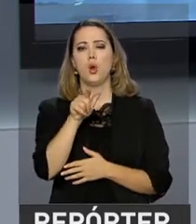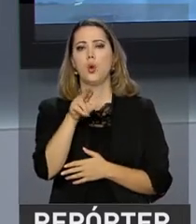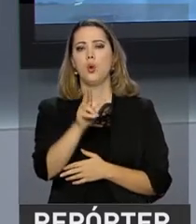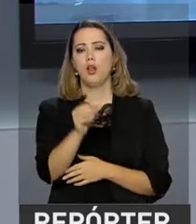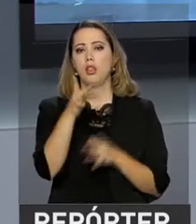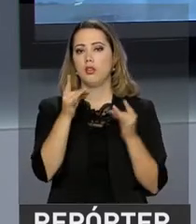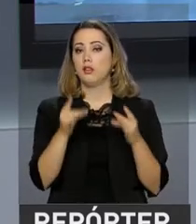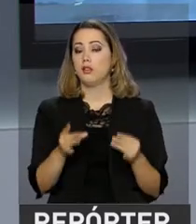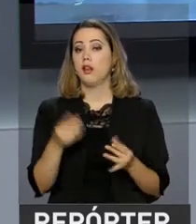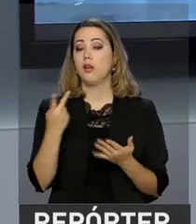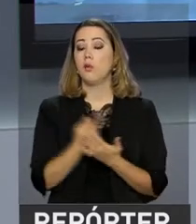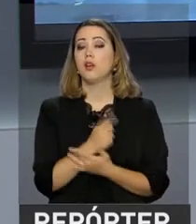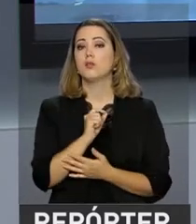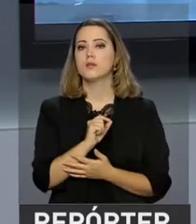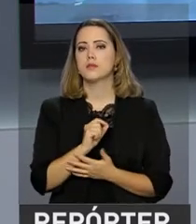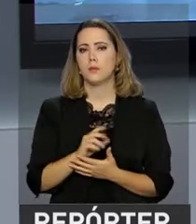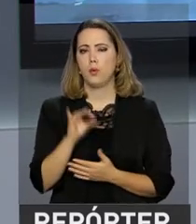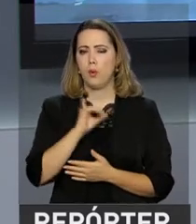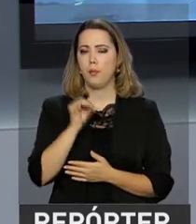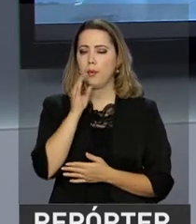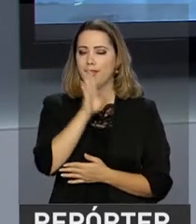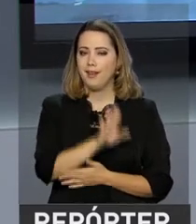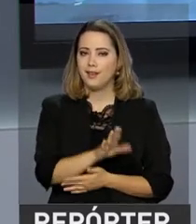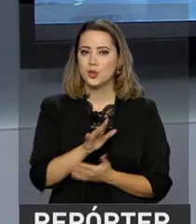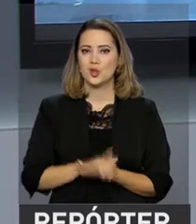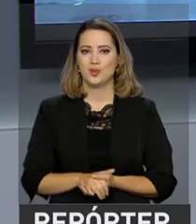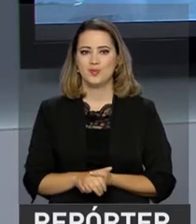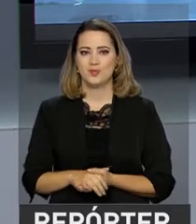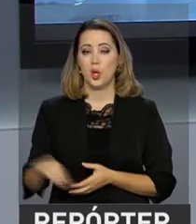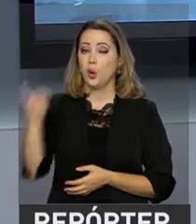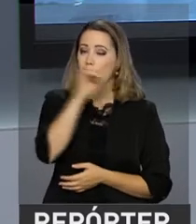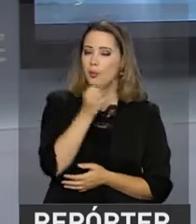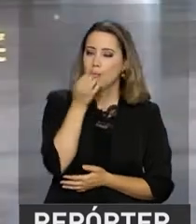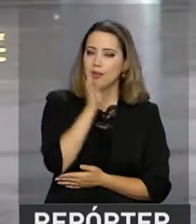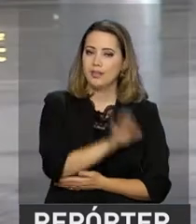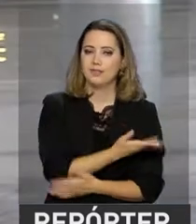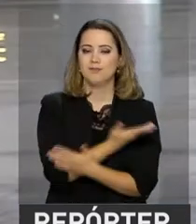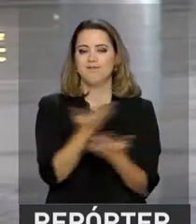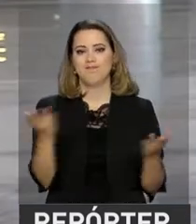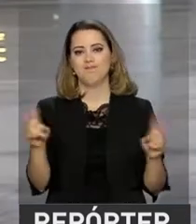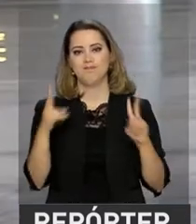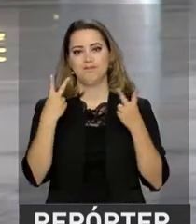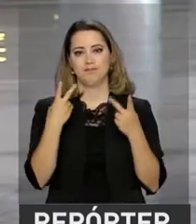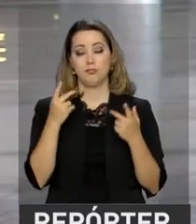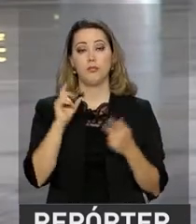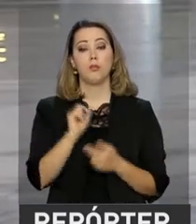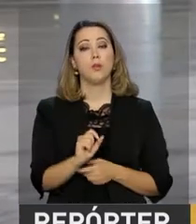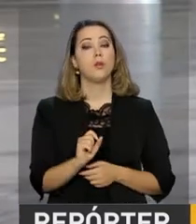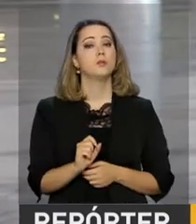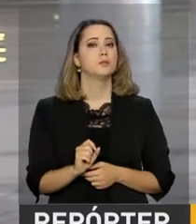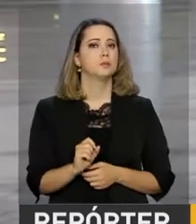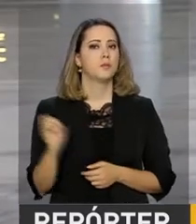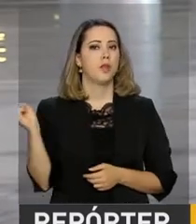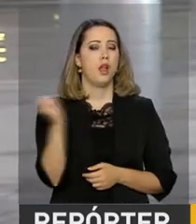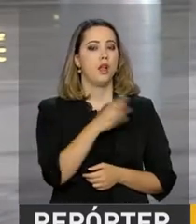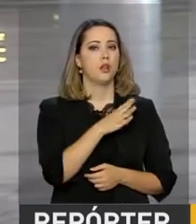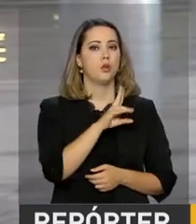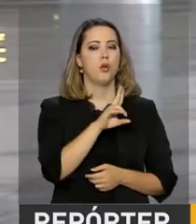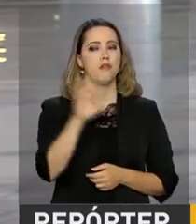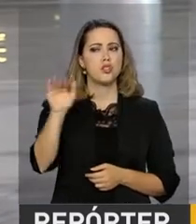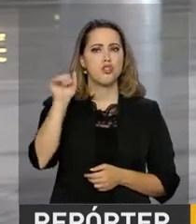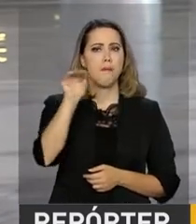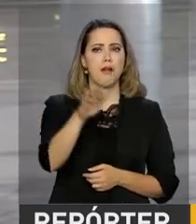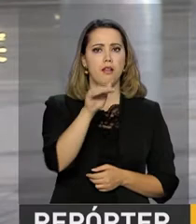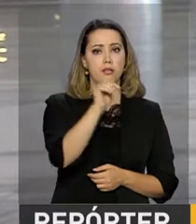a gente. Olá, Luana, boa tarde para você. Olá, Roberto. Boa tarde também a todos que nos acompanham. A nova chamada acontece